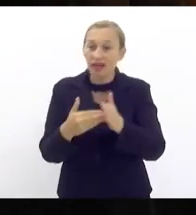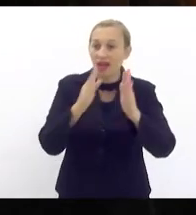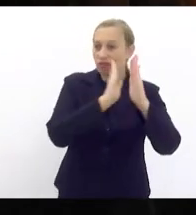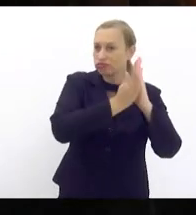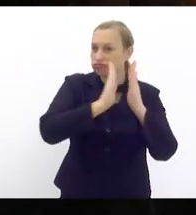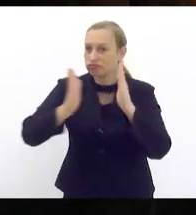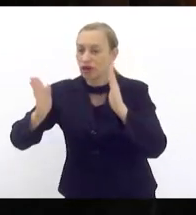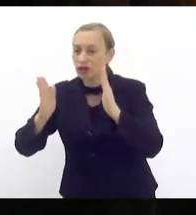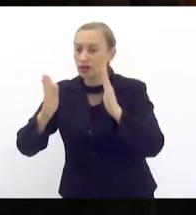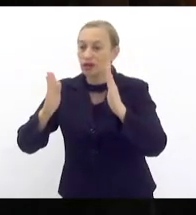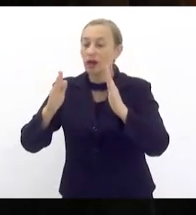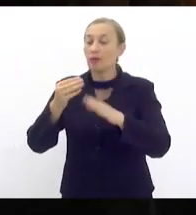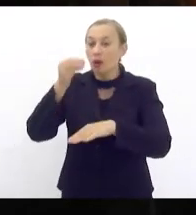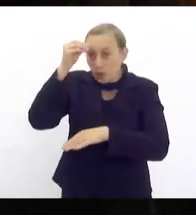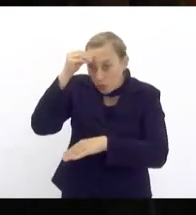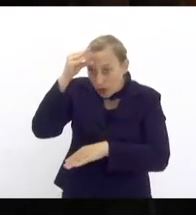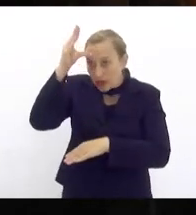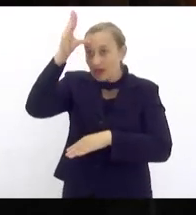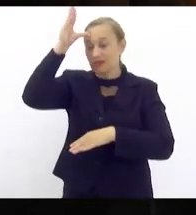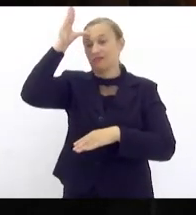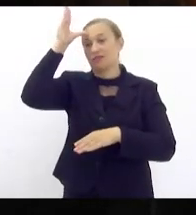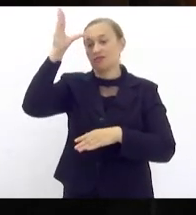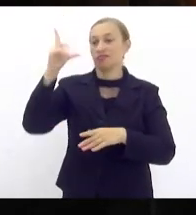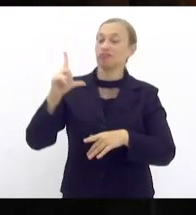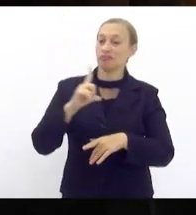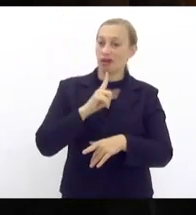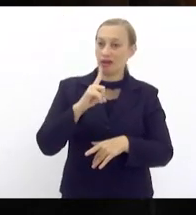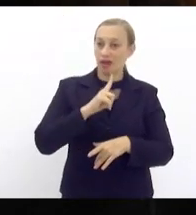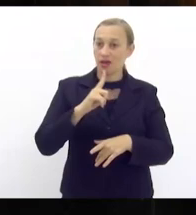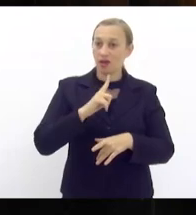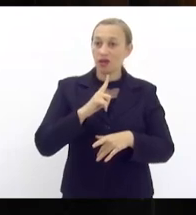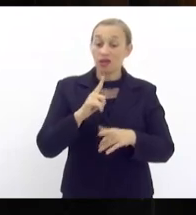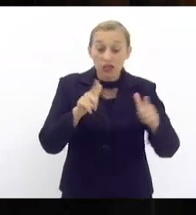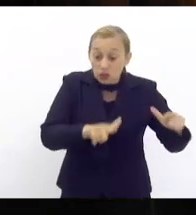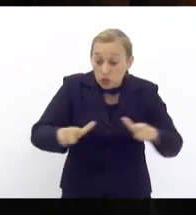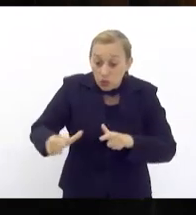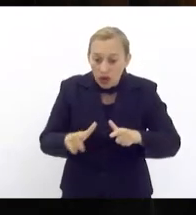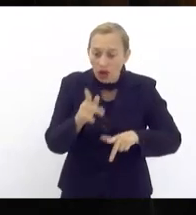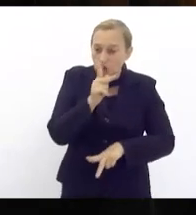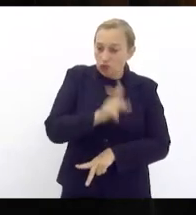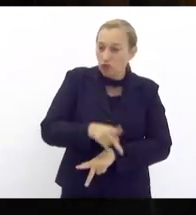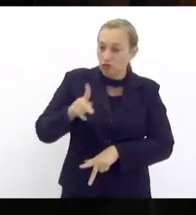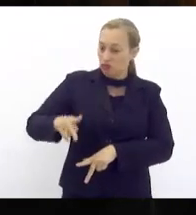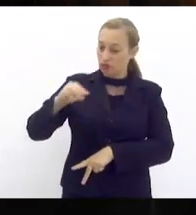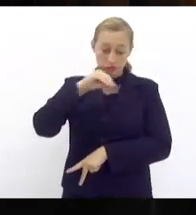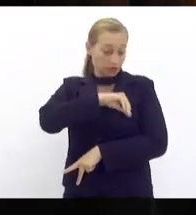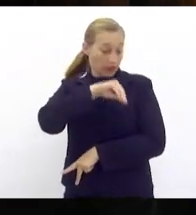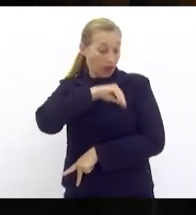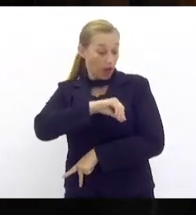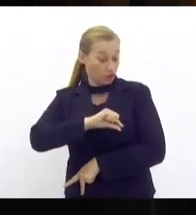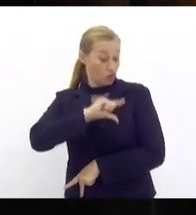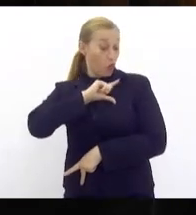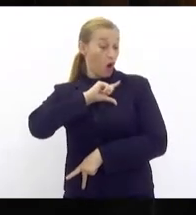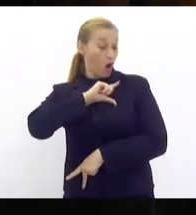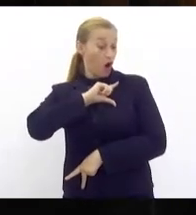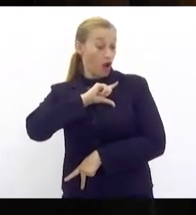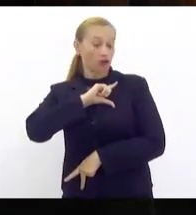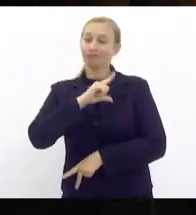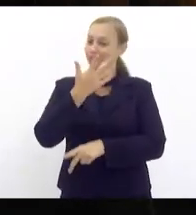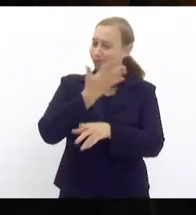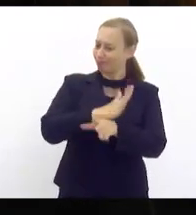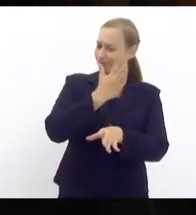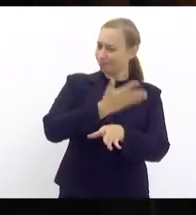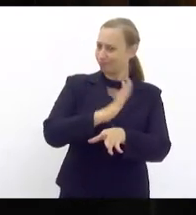lapidar sonhos nessa cadeia os professores com super salários super treinados